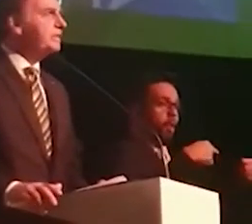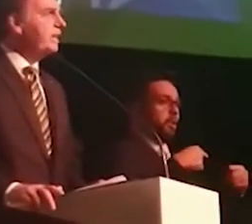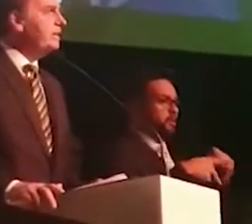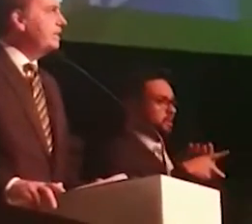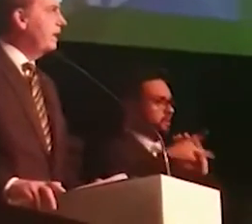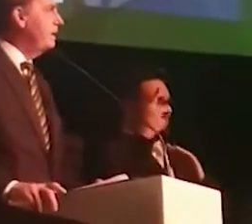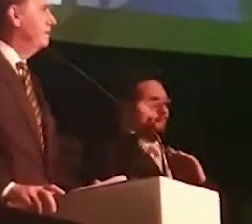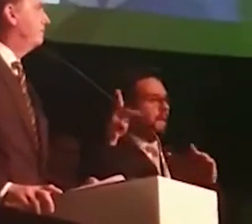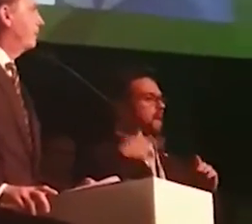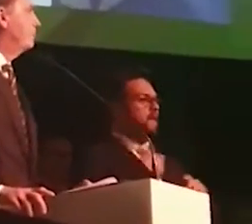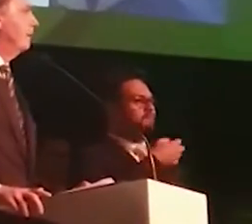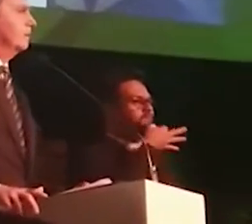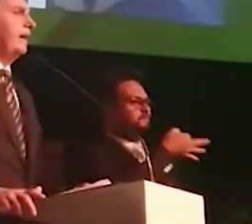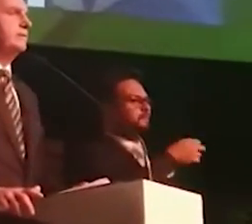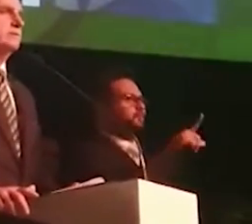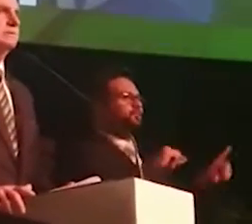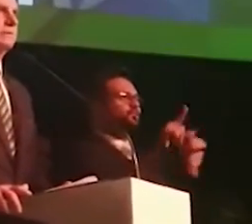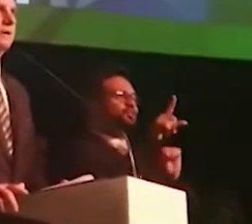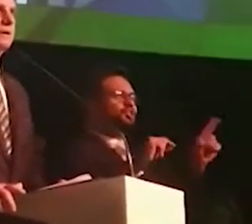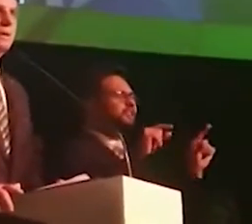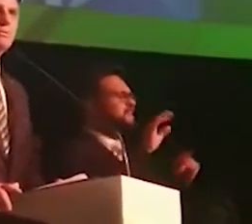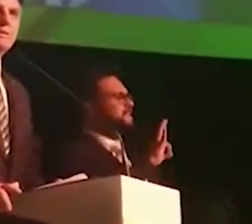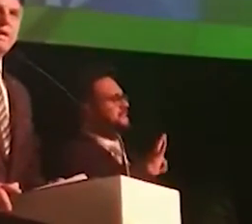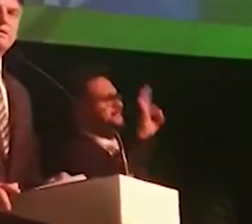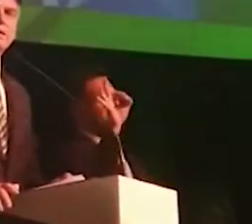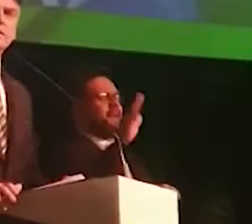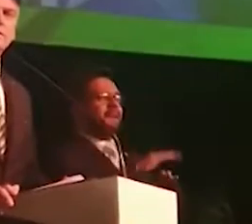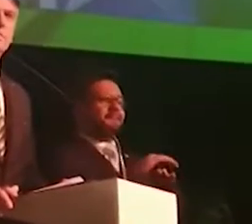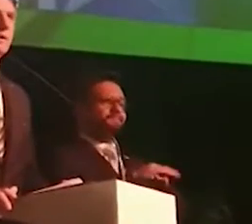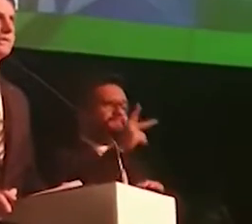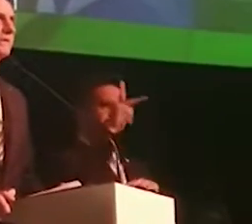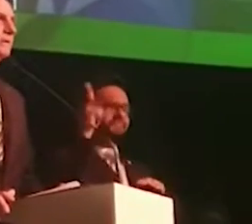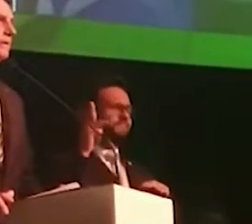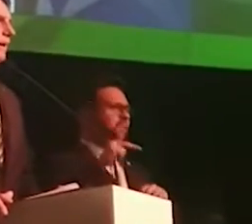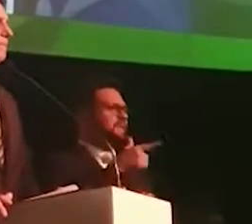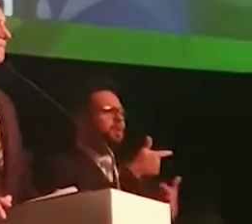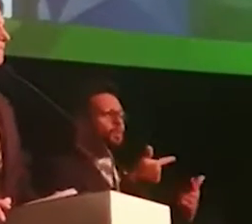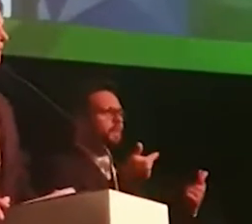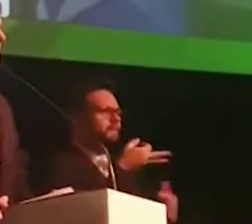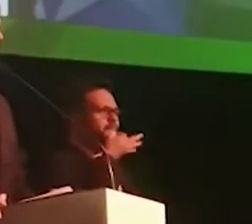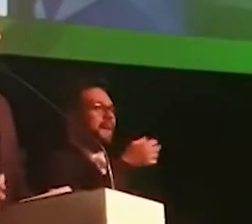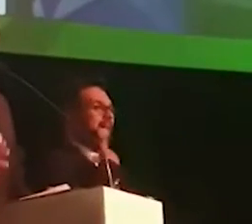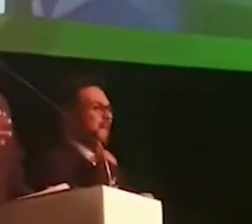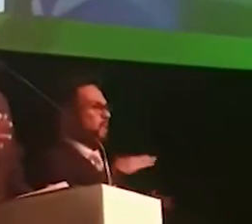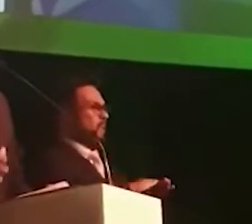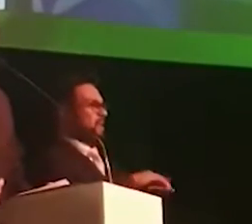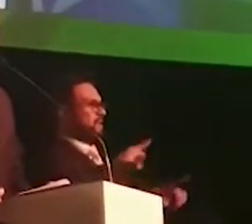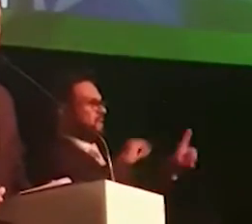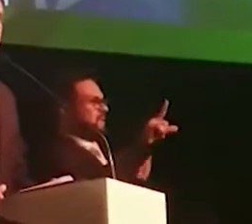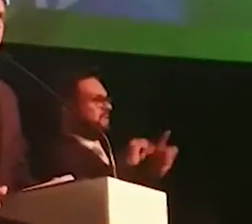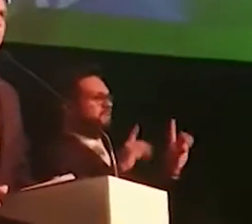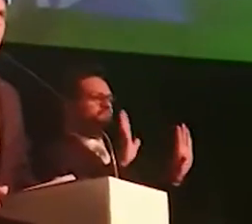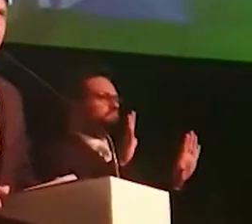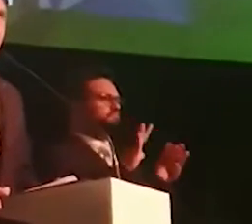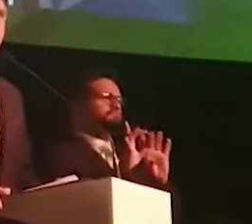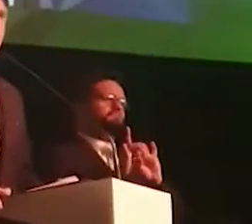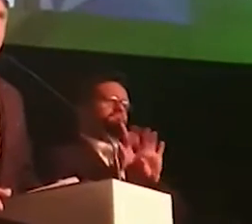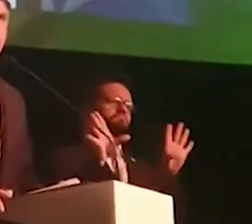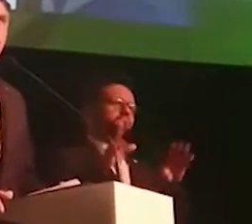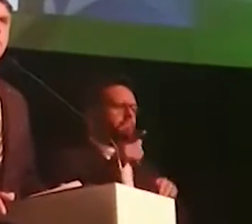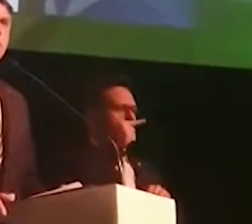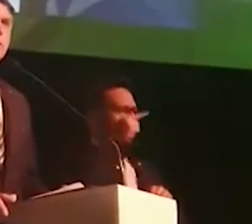Não indiquei ninguém para o Paulo Guedes. Não tem indicação política de ninguém. Eu vejo aqui o Roberto